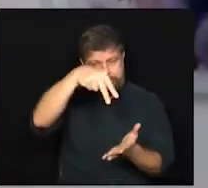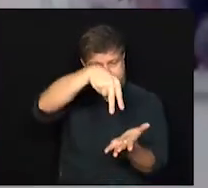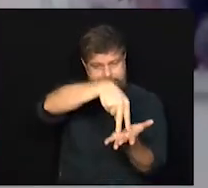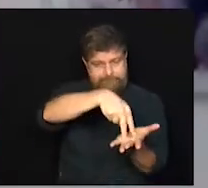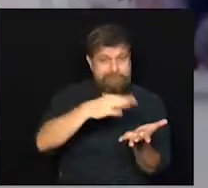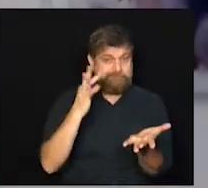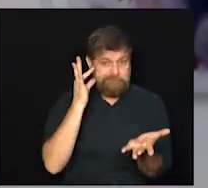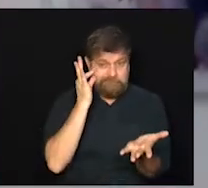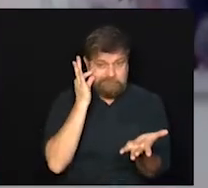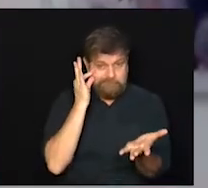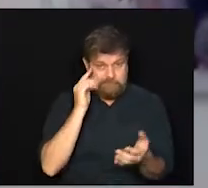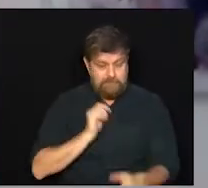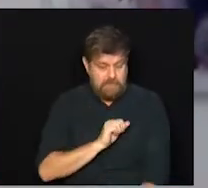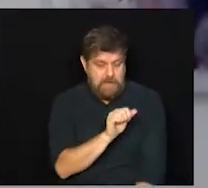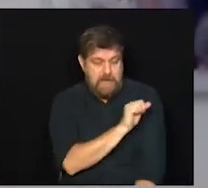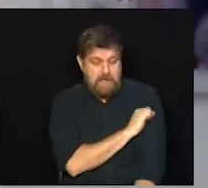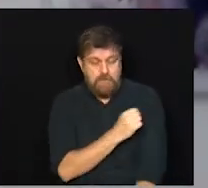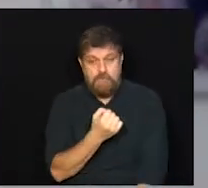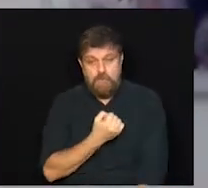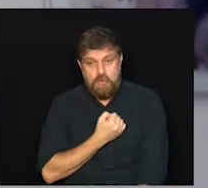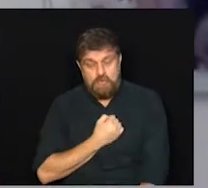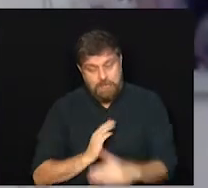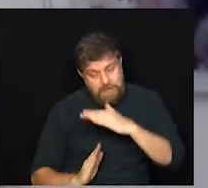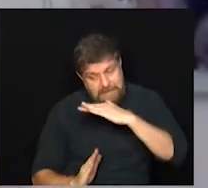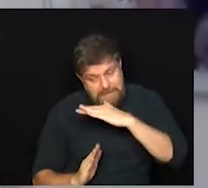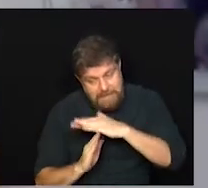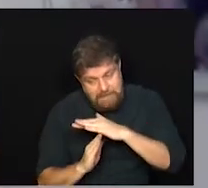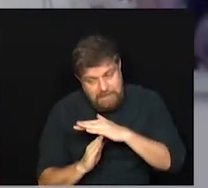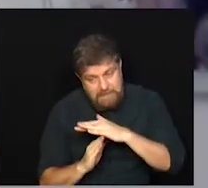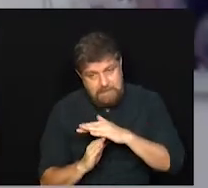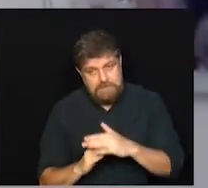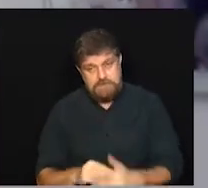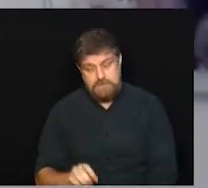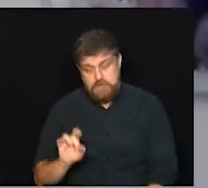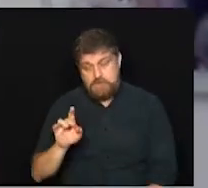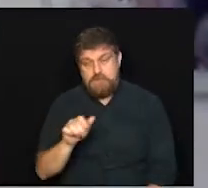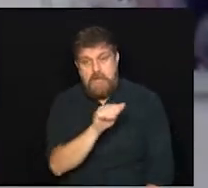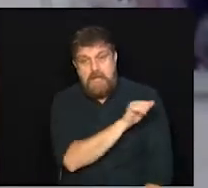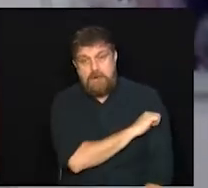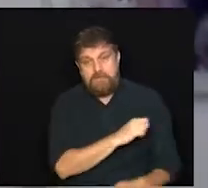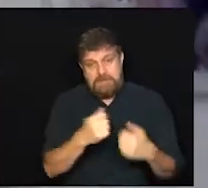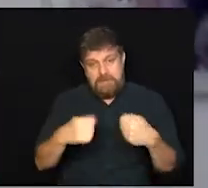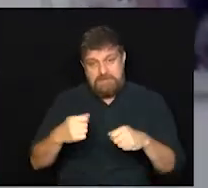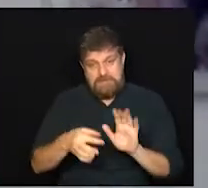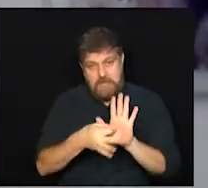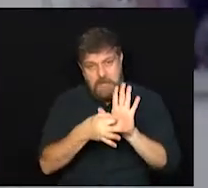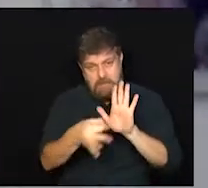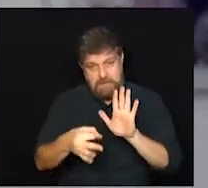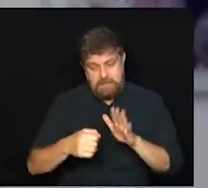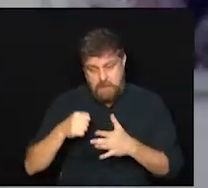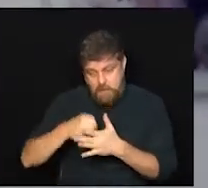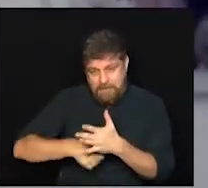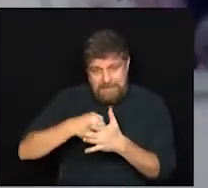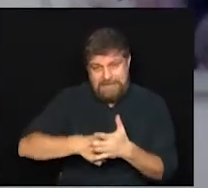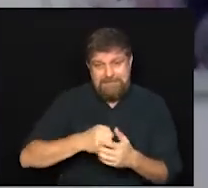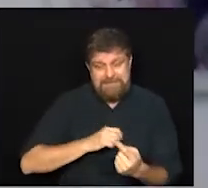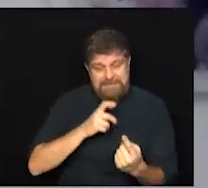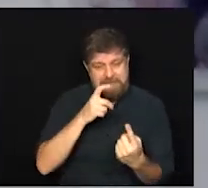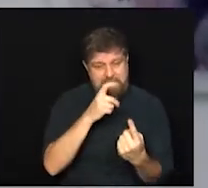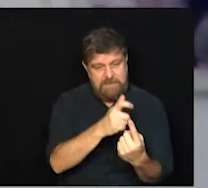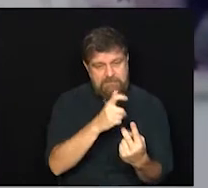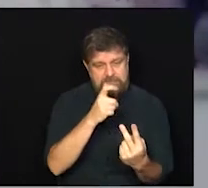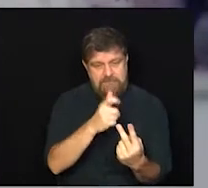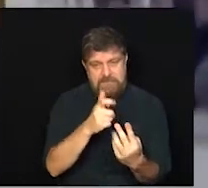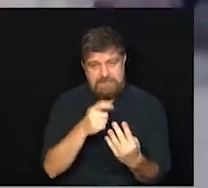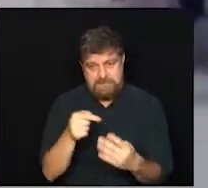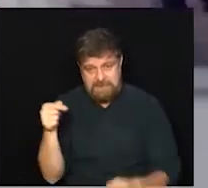o mínimo de estudantes possíveis, aqueles que precisam. Na minha opinião, batalhar por ter a vacina dessas